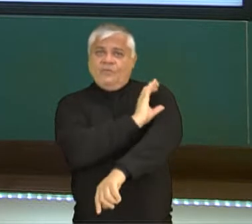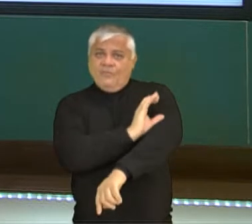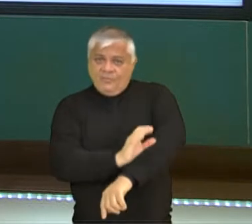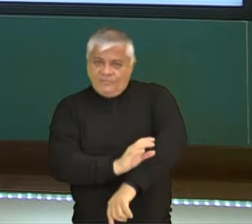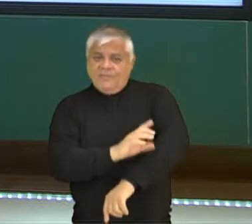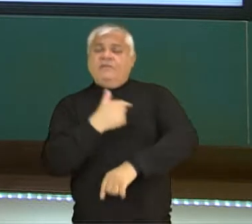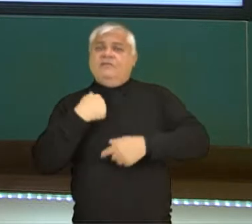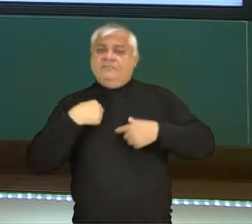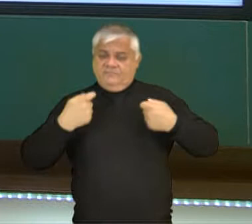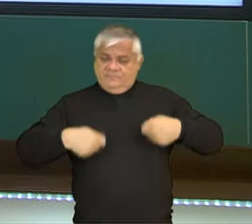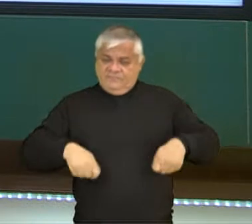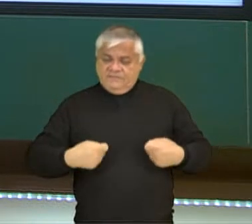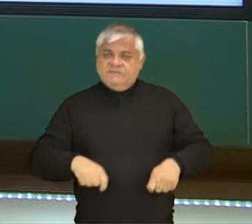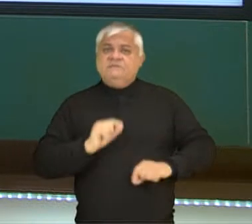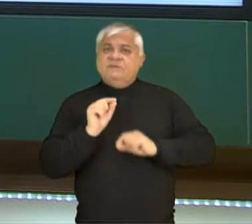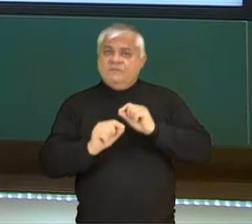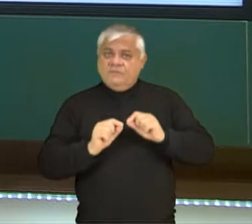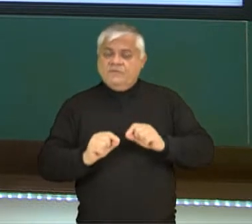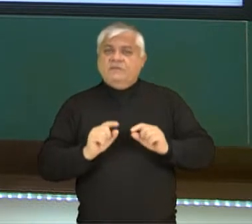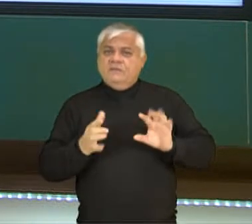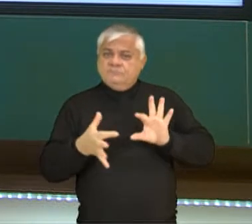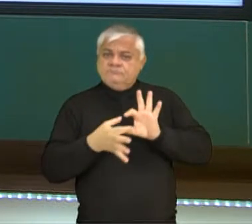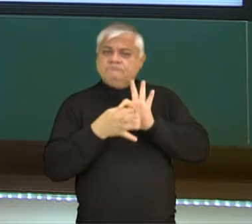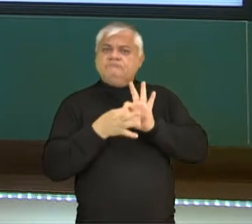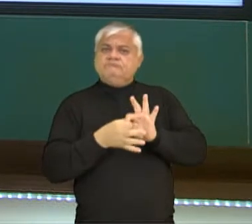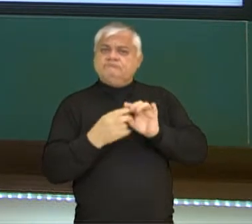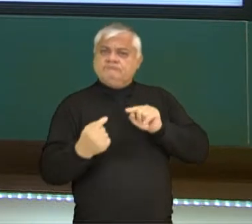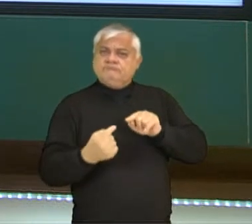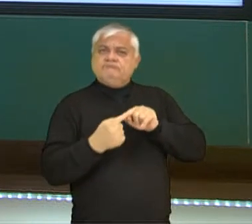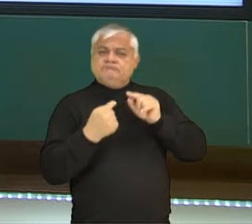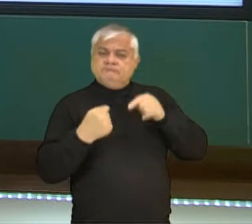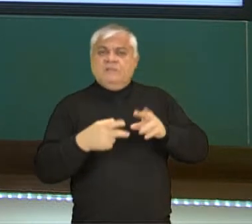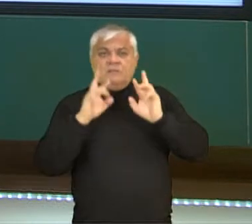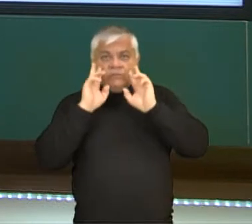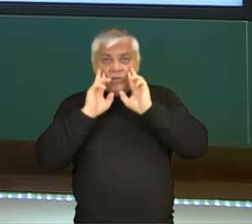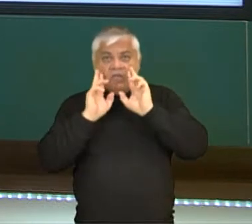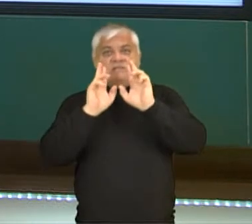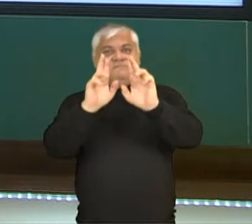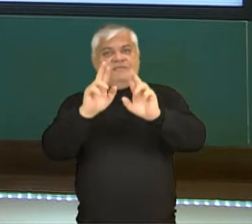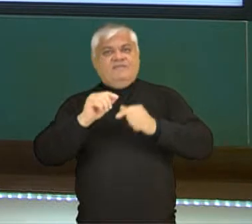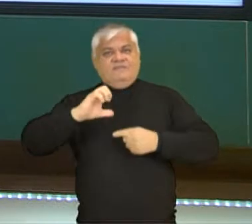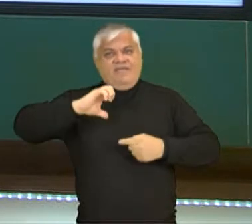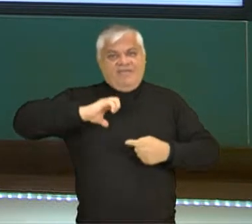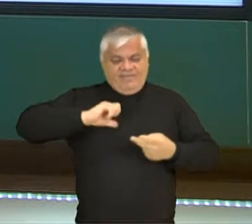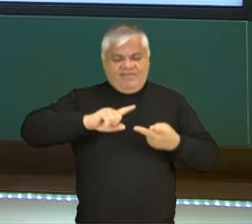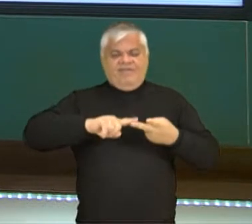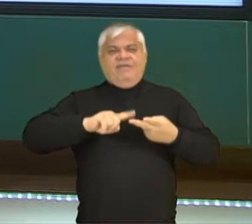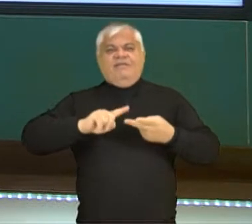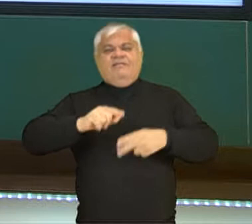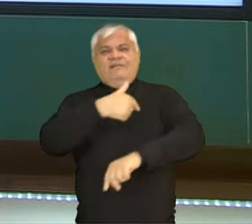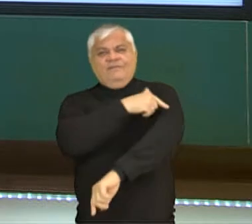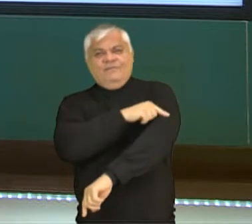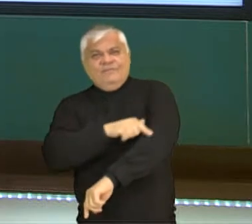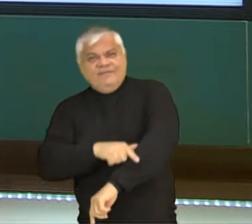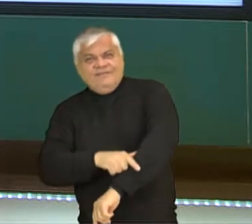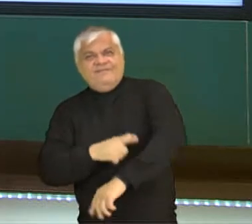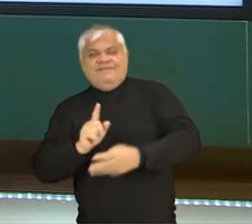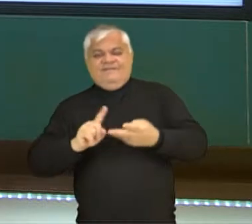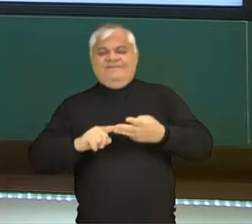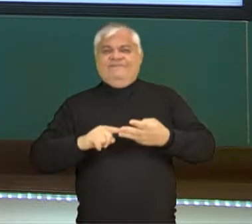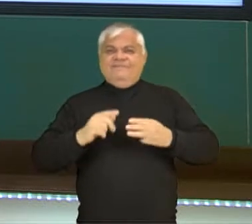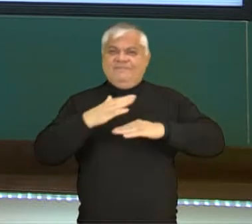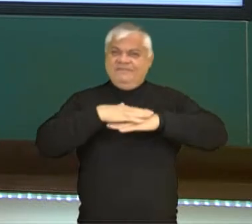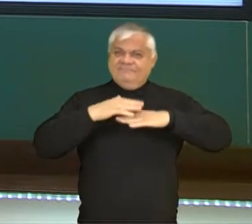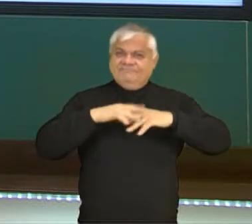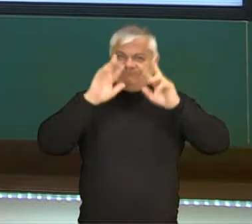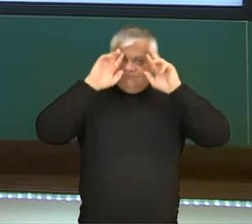social, ele deve ser adequado, né? Deve ser pautado no respeito, na ética, na cordialidade, na afetividade